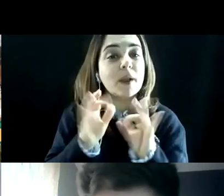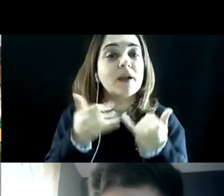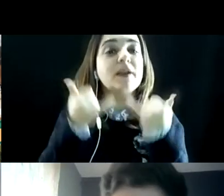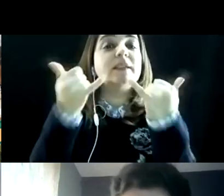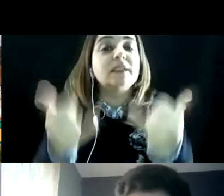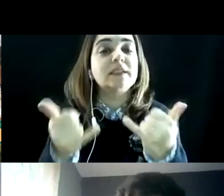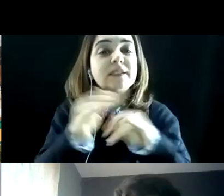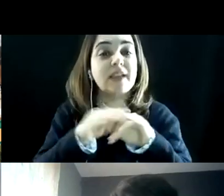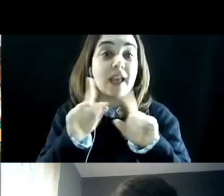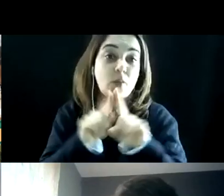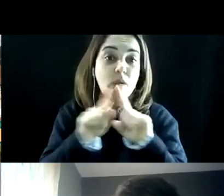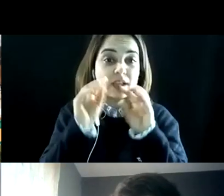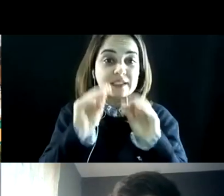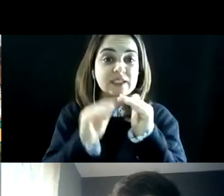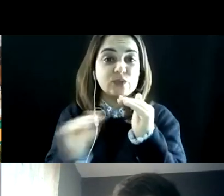ensino superior.